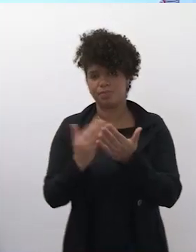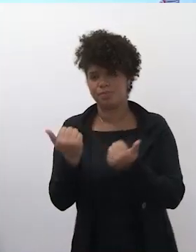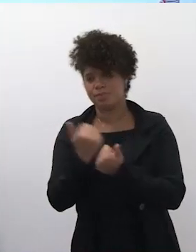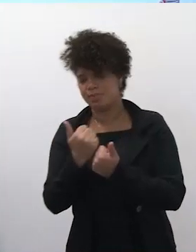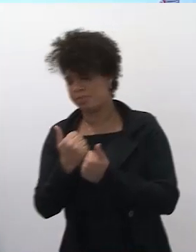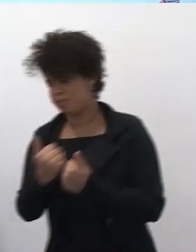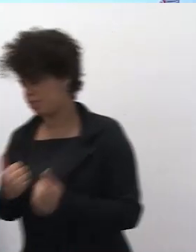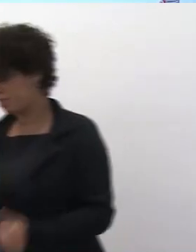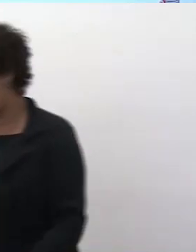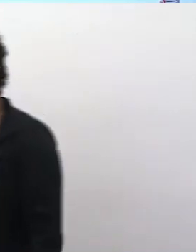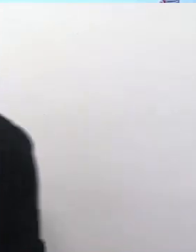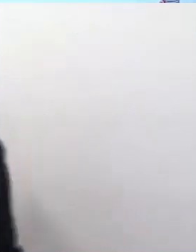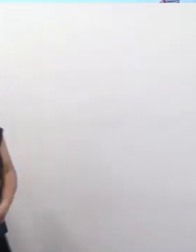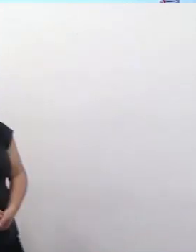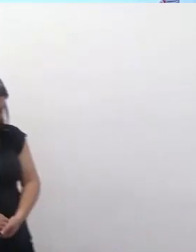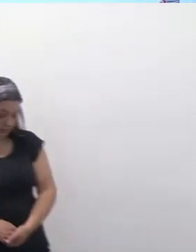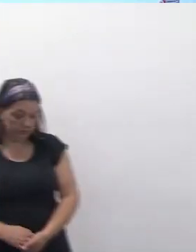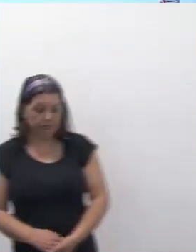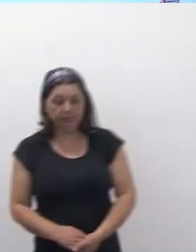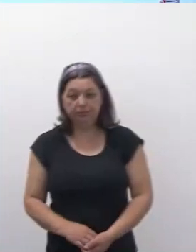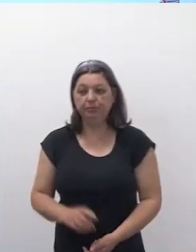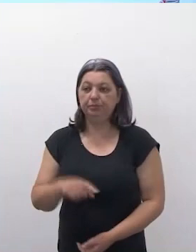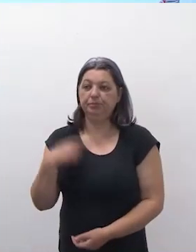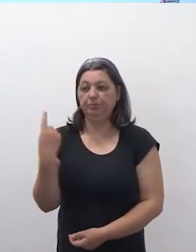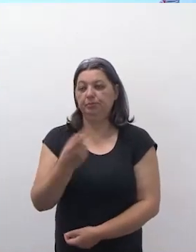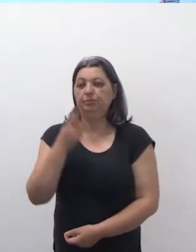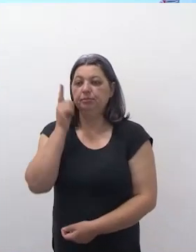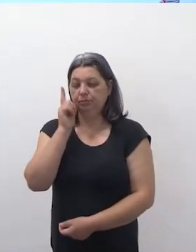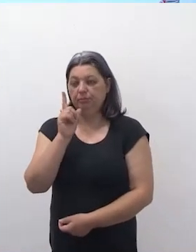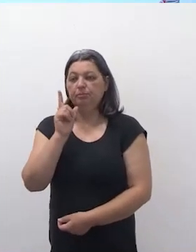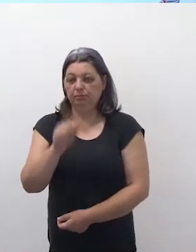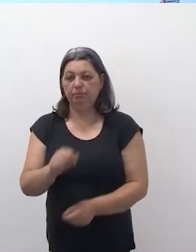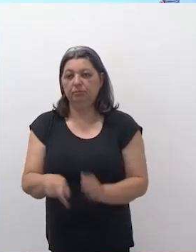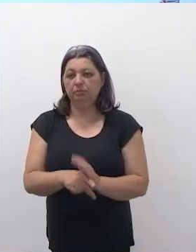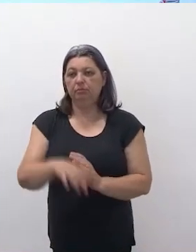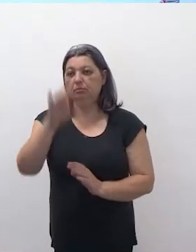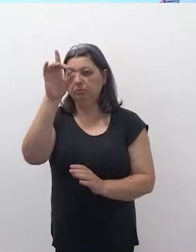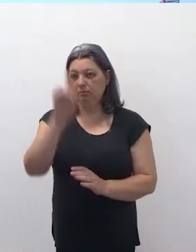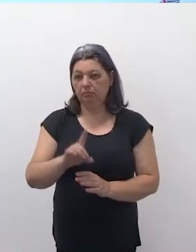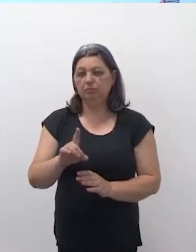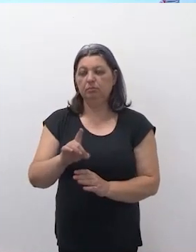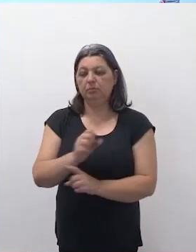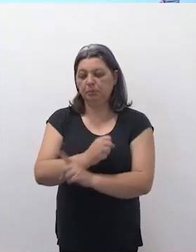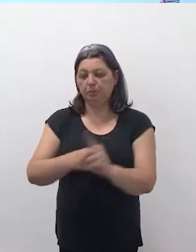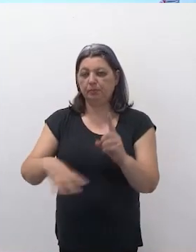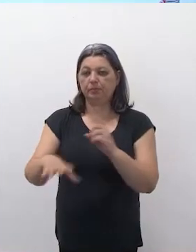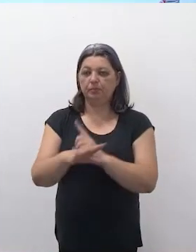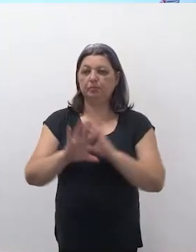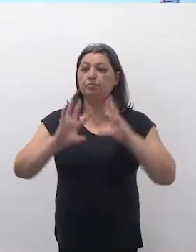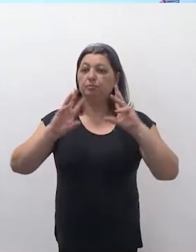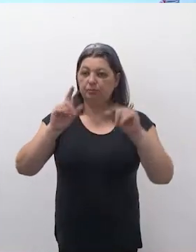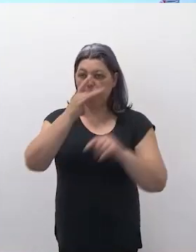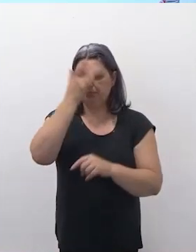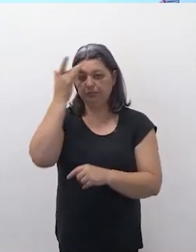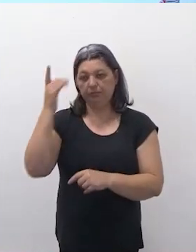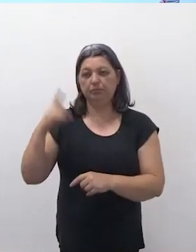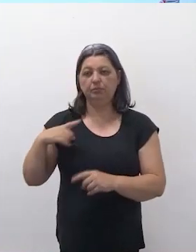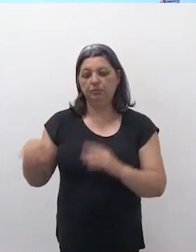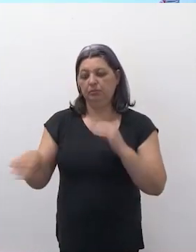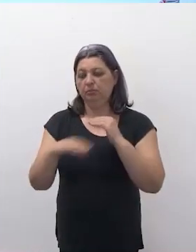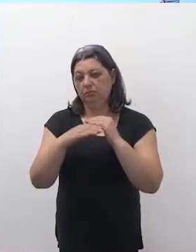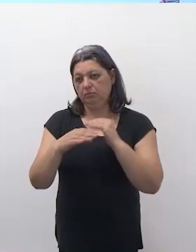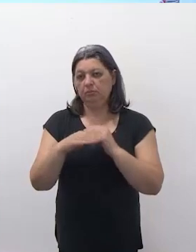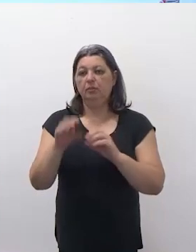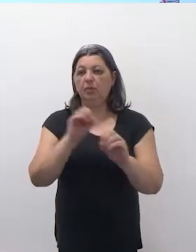né, participar desses processos. E os direitos sociais, justamente, são os direitos que todos nós temos aqui em comum. São os direitos à